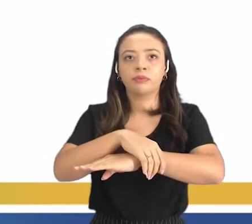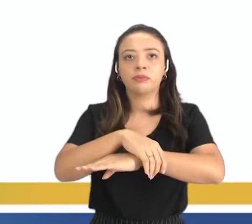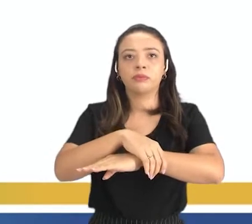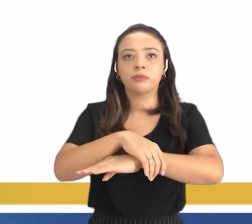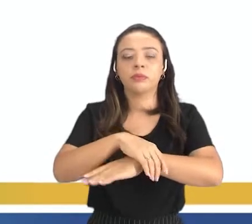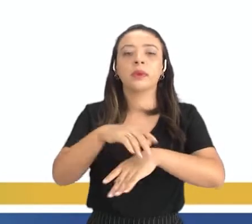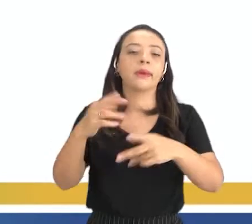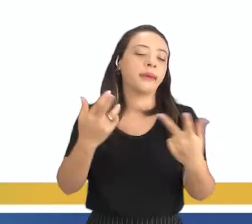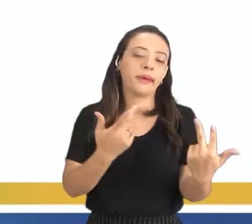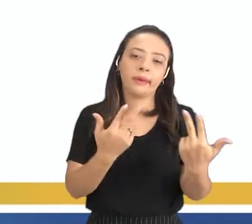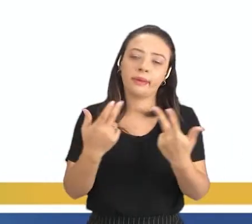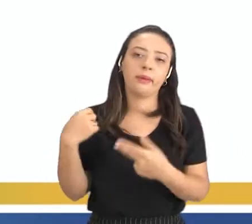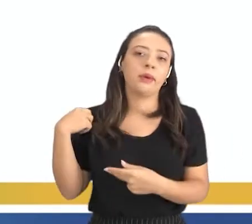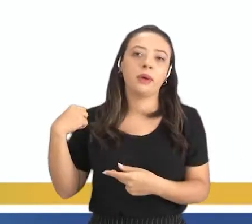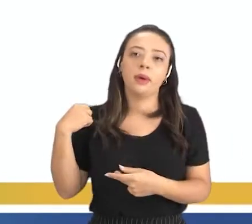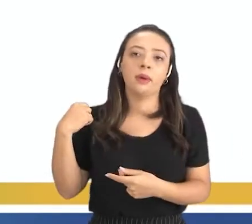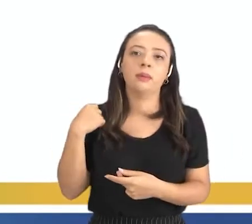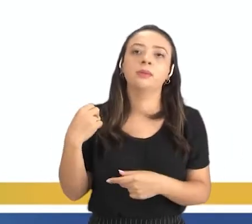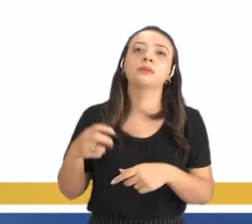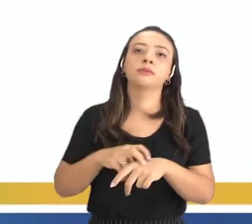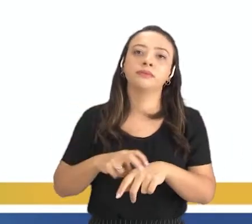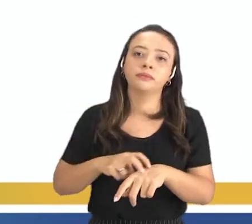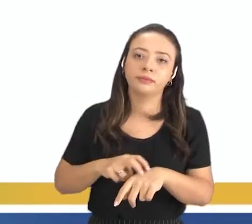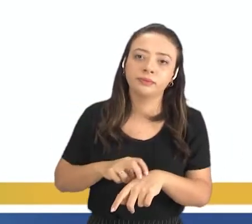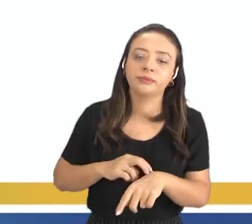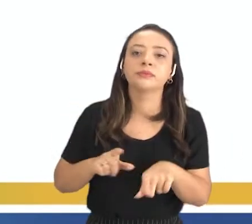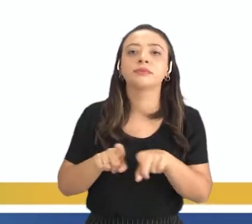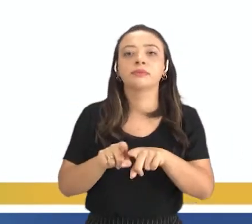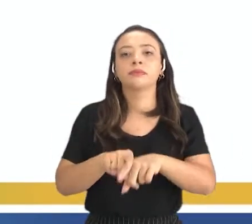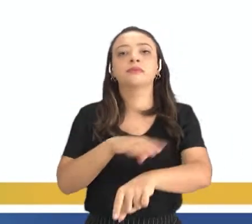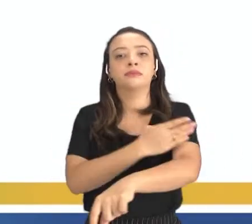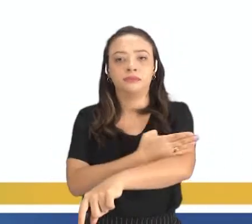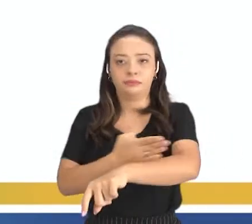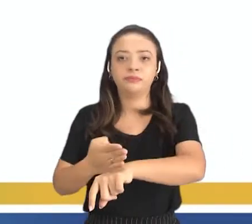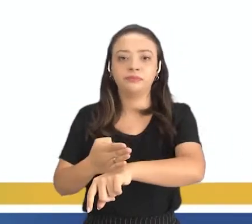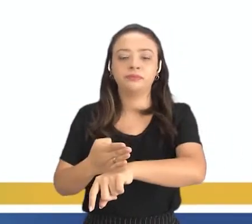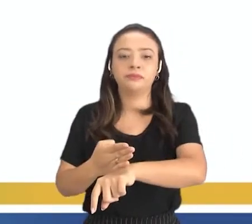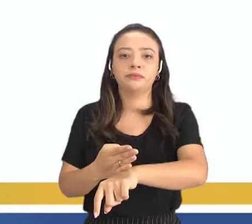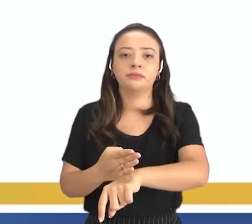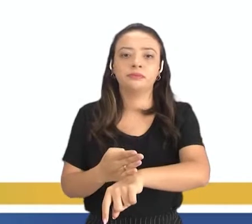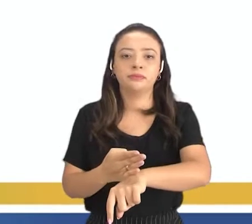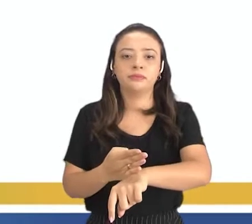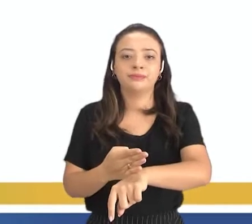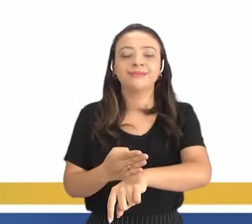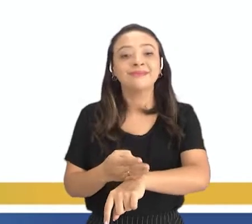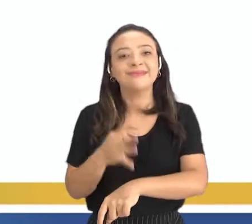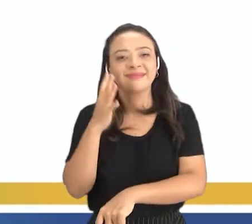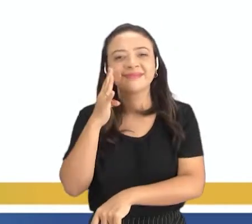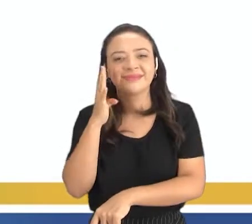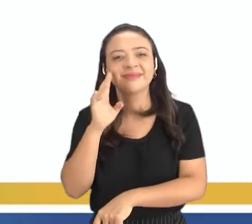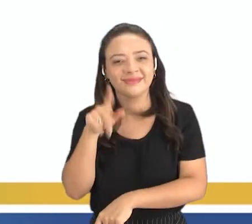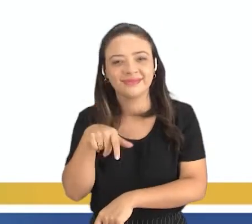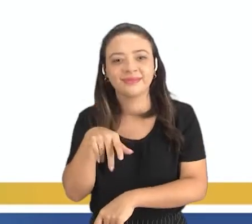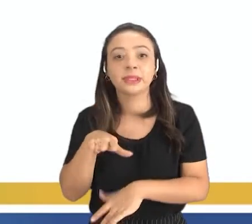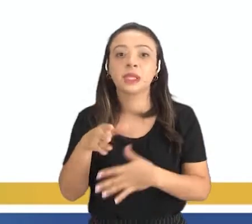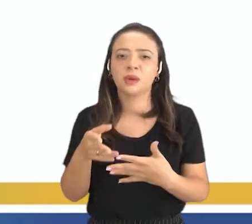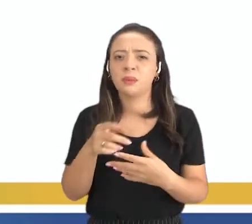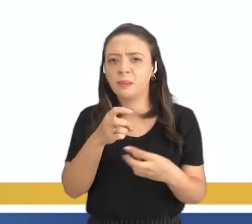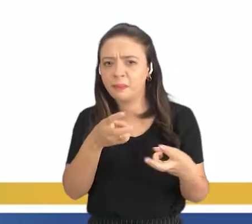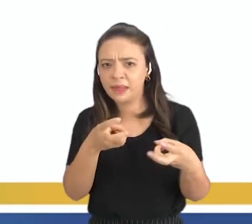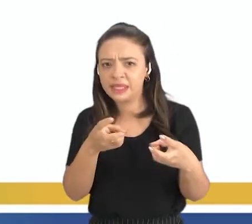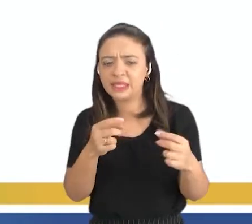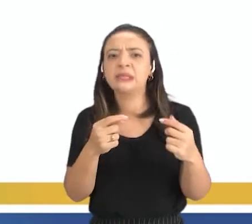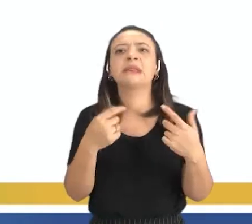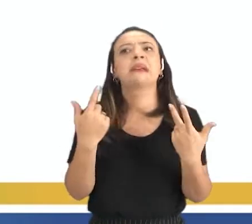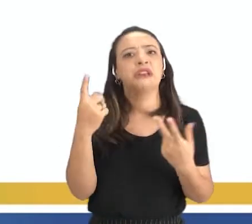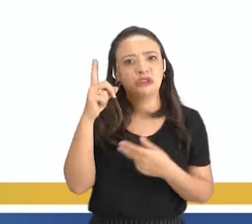A mesma coisa com a camiseta verde e também com a camiseta branca. Interessante, né? Mas vocês viram como dá trabalho a